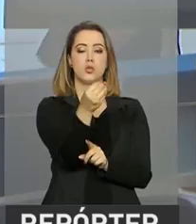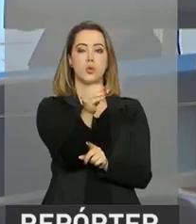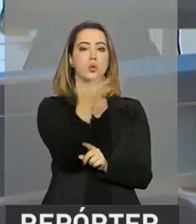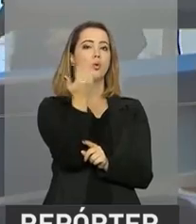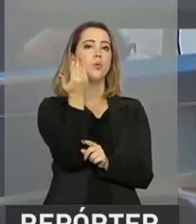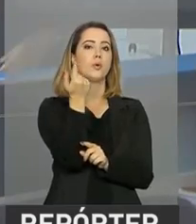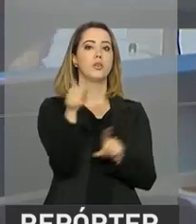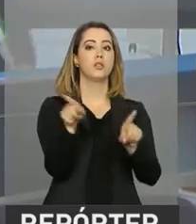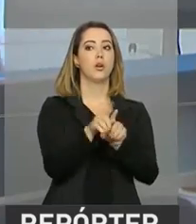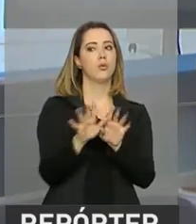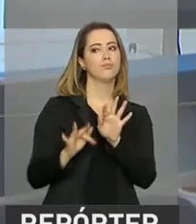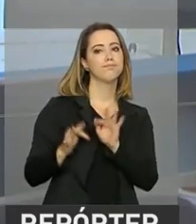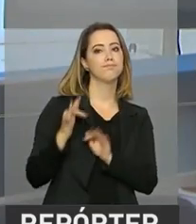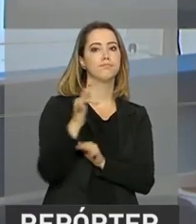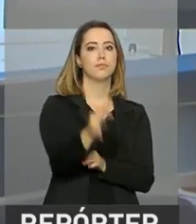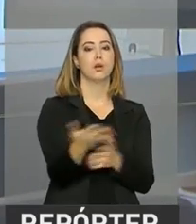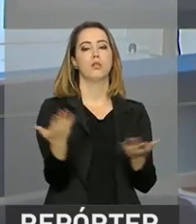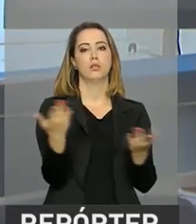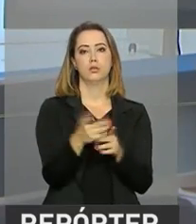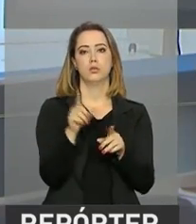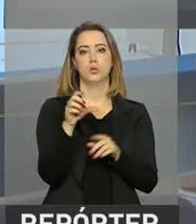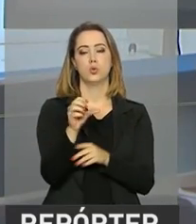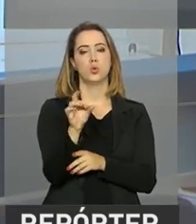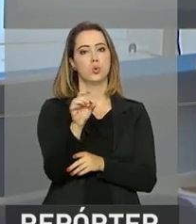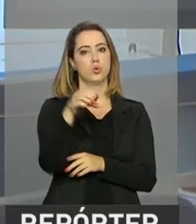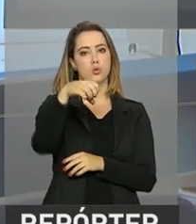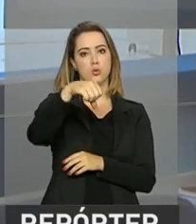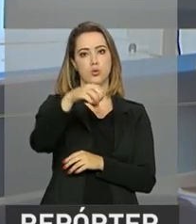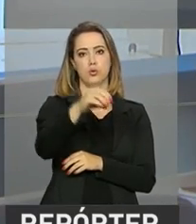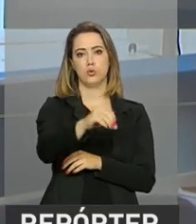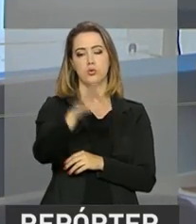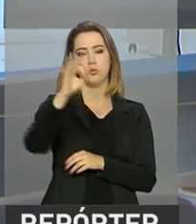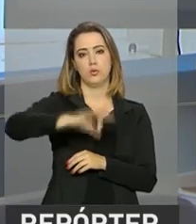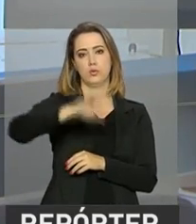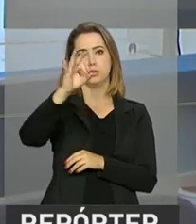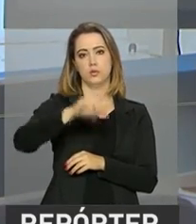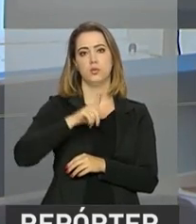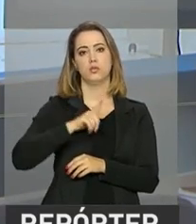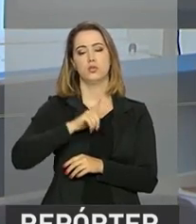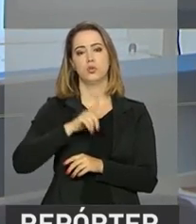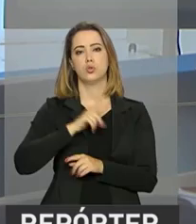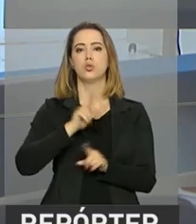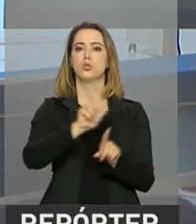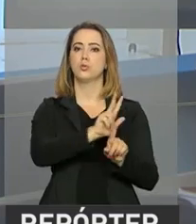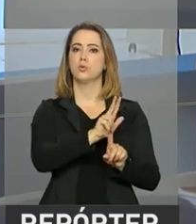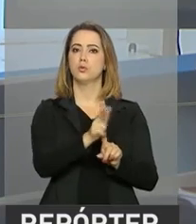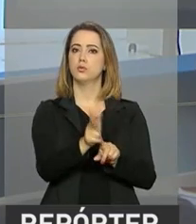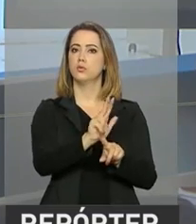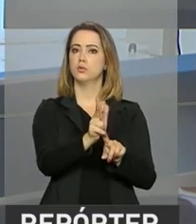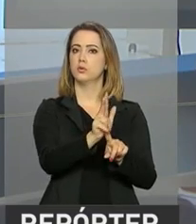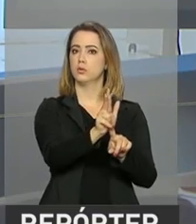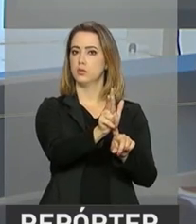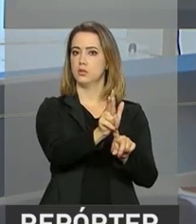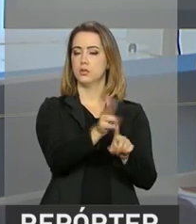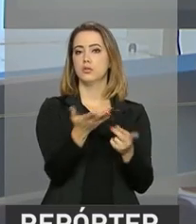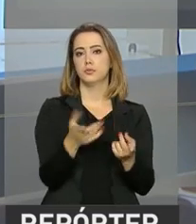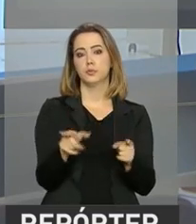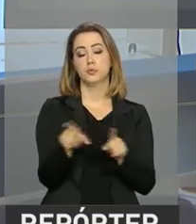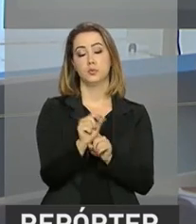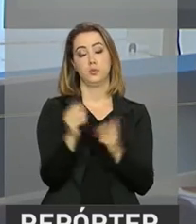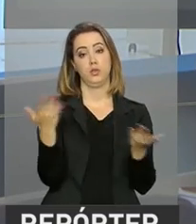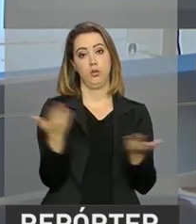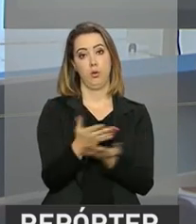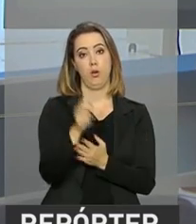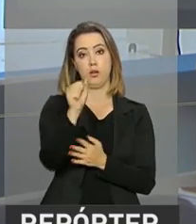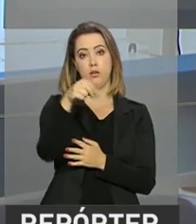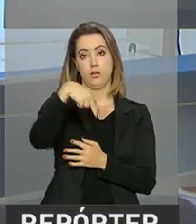mas foi adiado porque menos de 90% das residências estavam com TV e conversor para receber o sinal digital. A